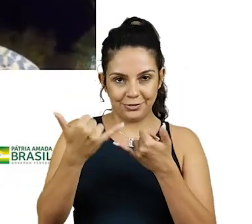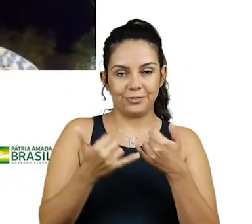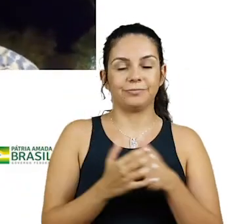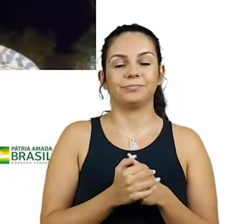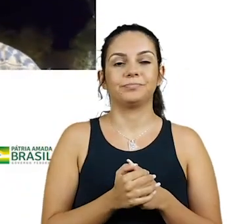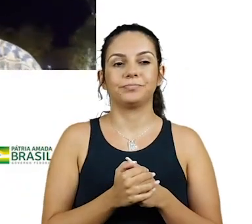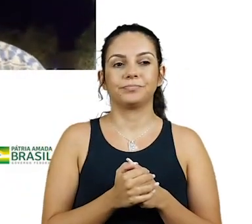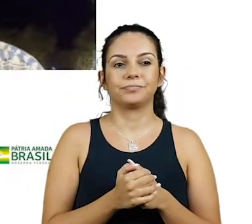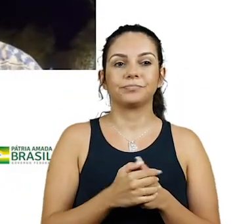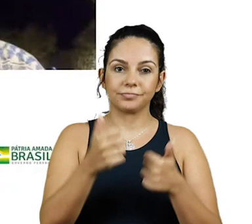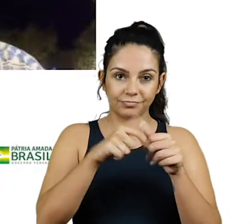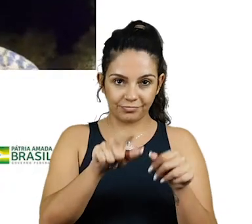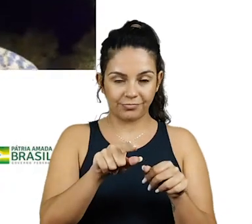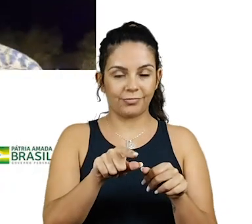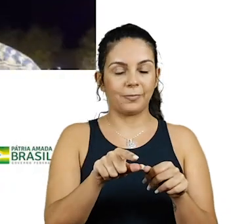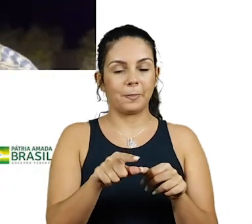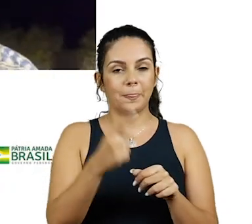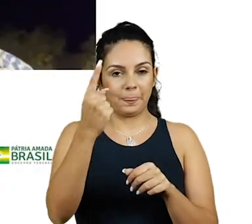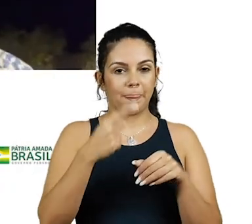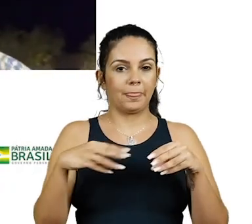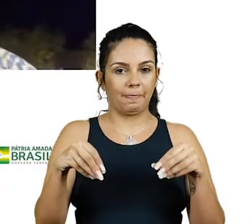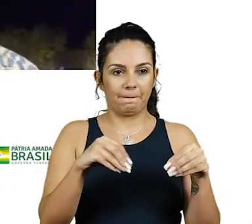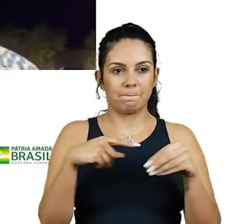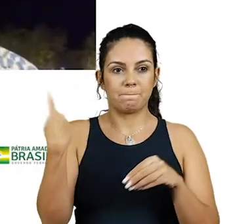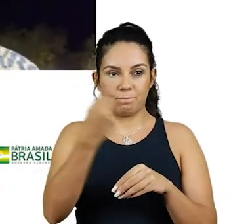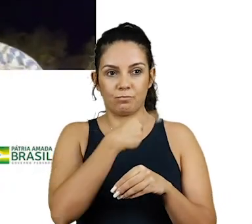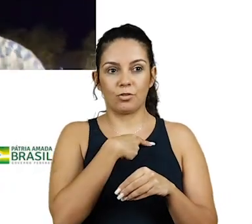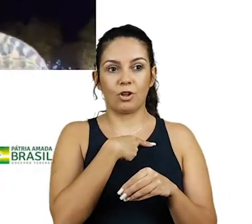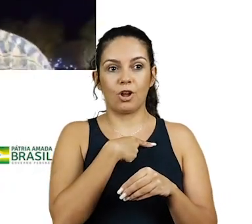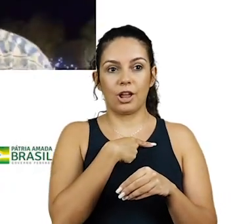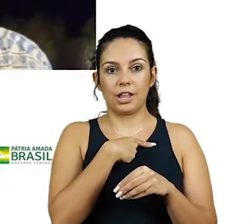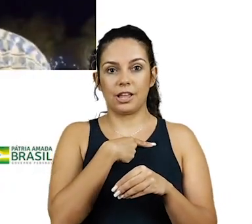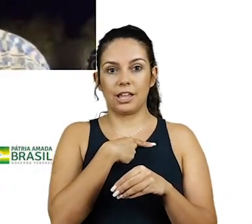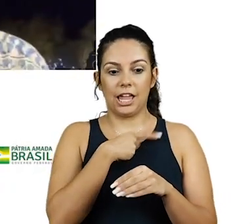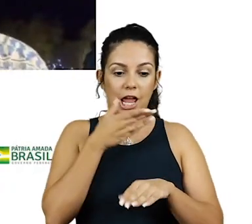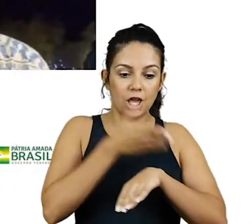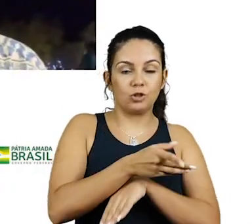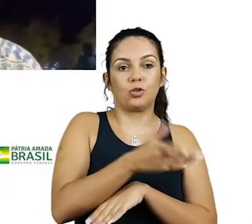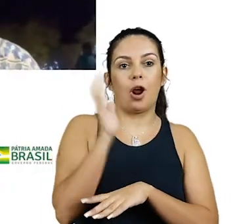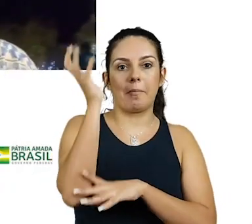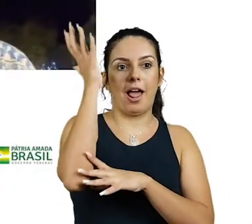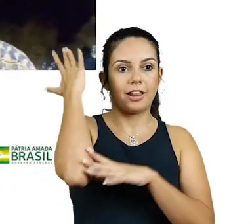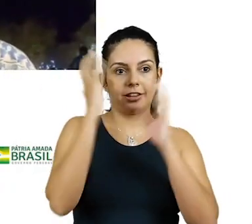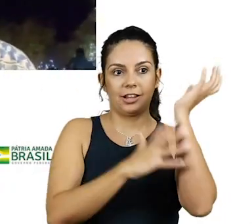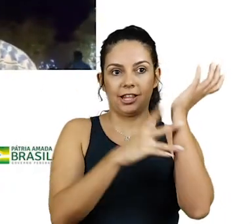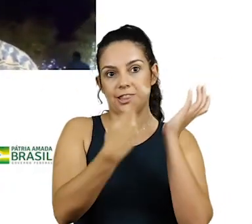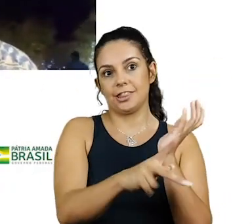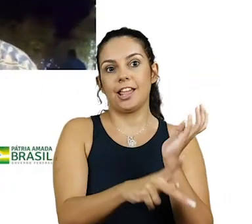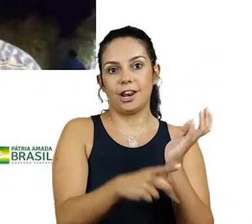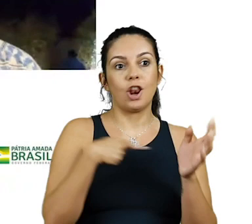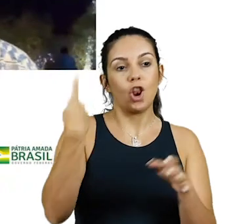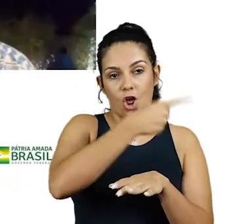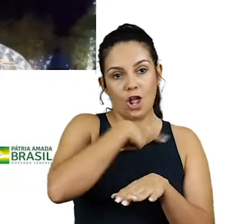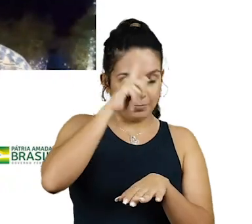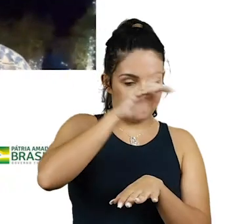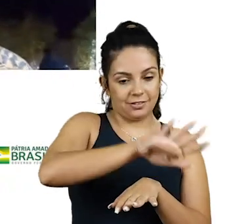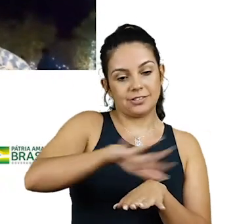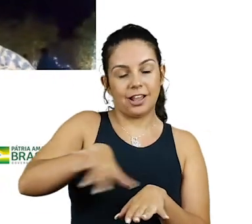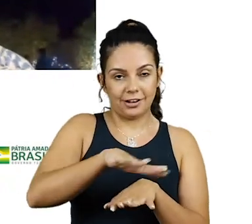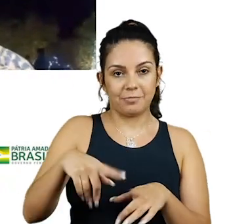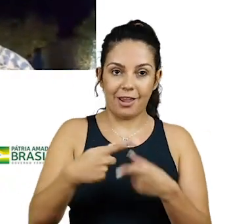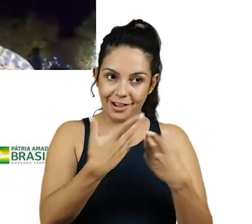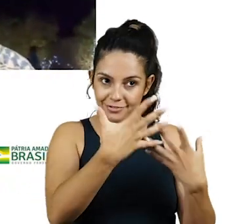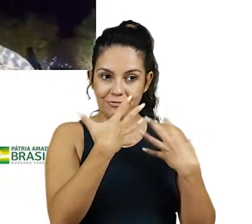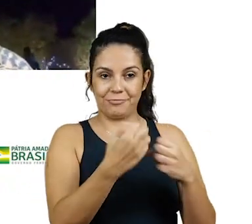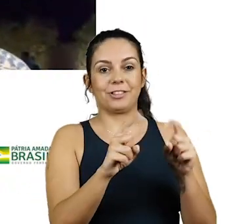bom, eles estão voltando para o terreno que era deles. Nós somos os invasores, né? A gente que entrou naquela mata e falou, não, sai daqui que é nossa. Mas eles